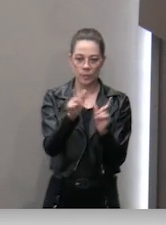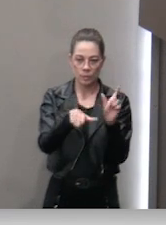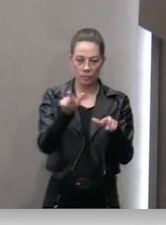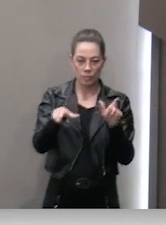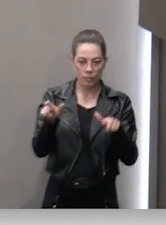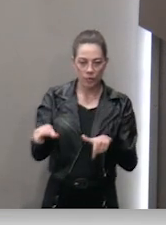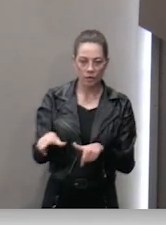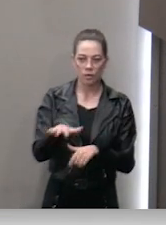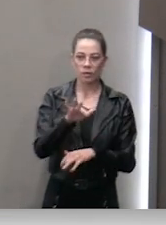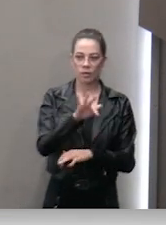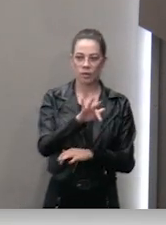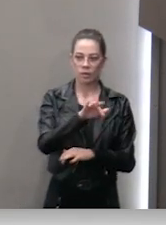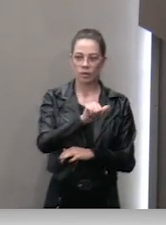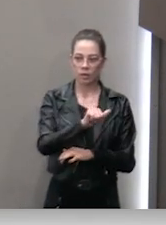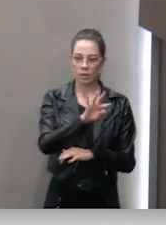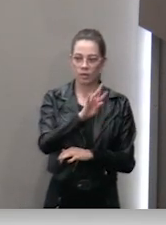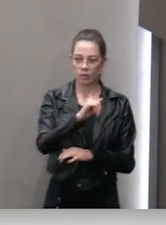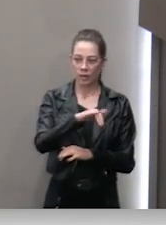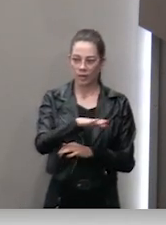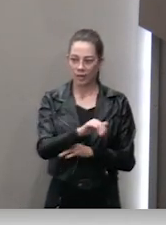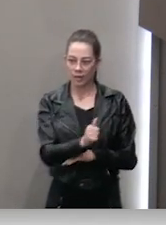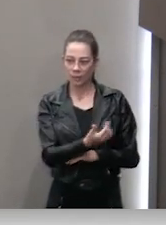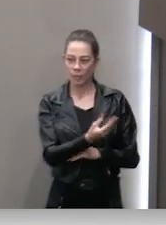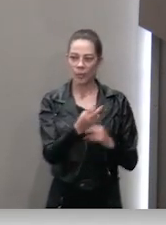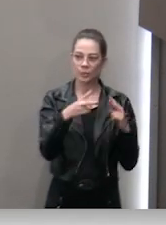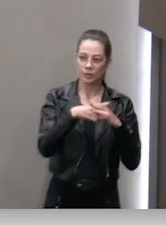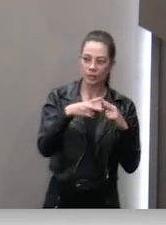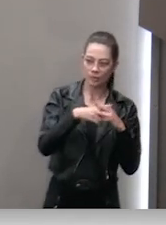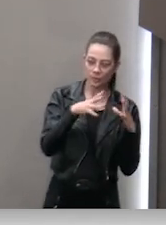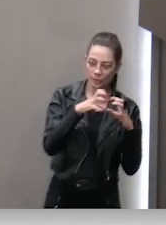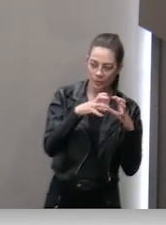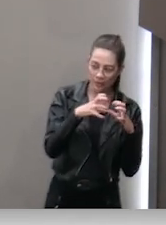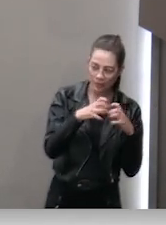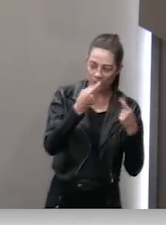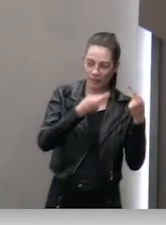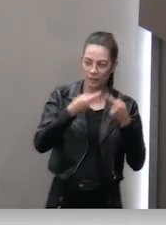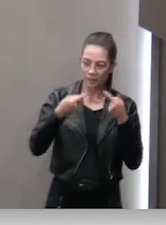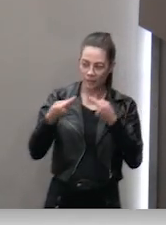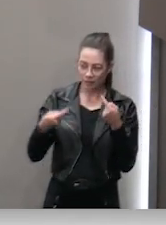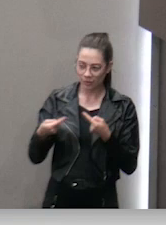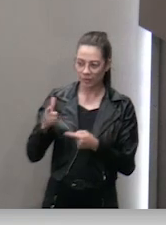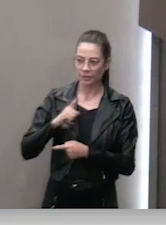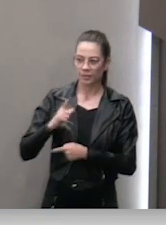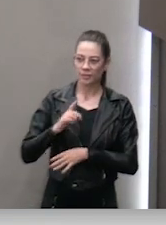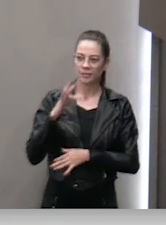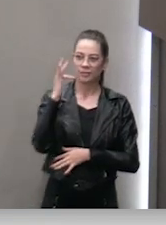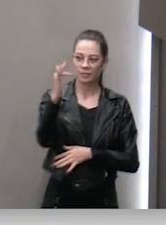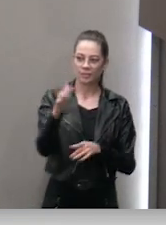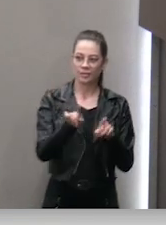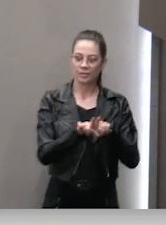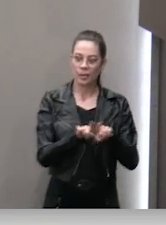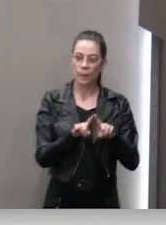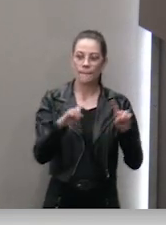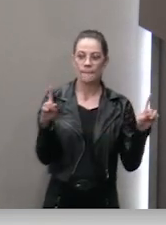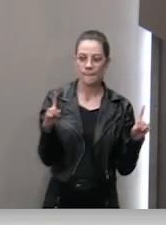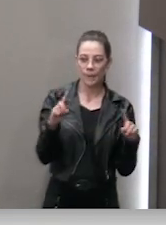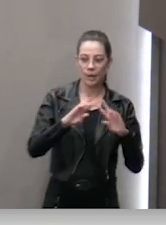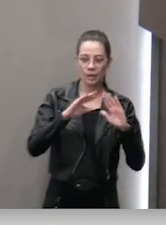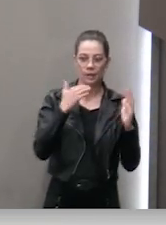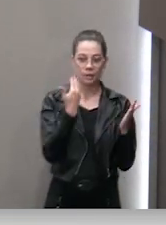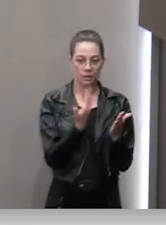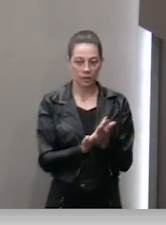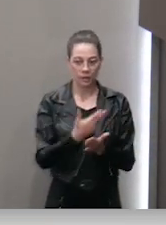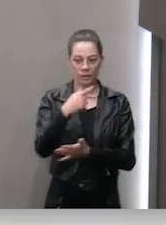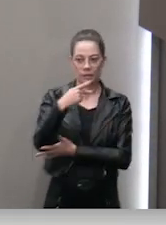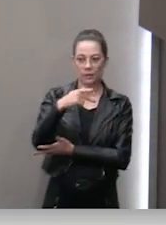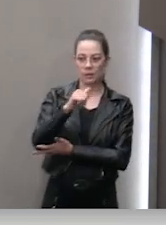entre brigas e discussões que a gente tem e teve, e vamos ter ainda, né, Fátima? Mas na escola Padre